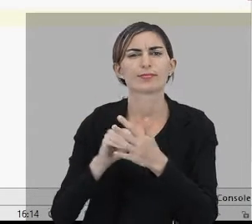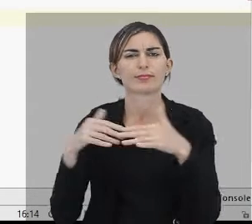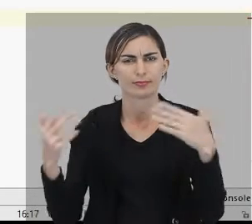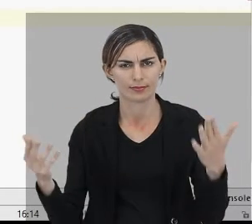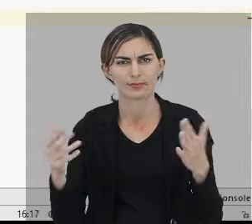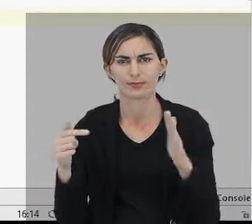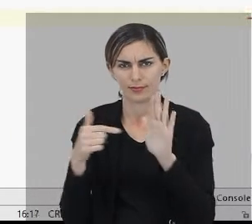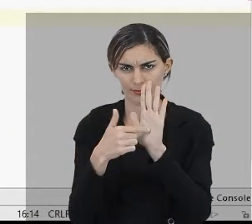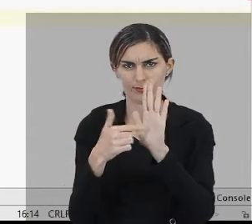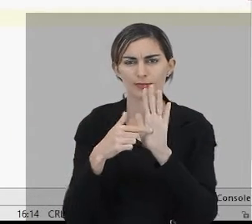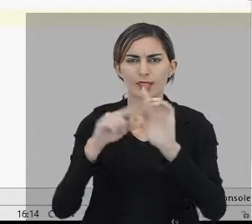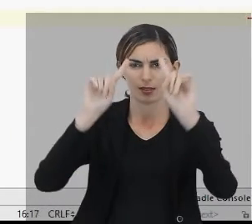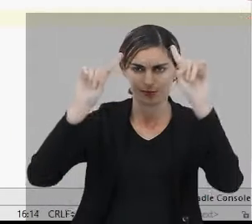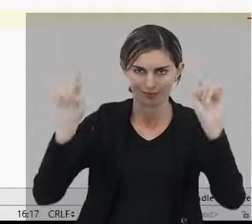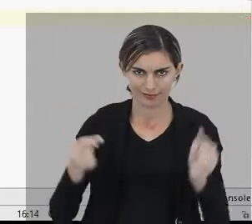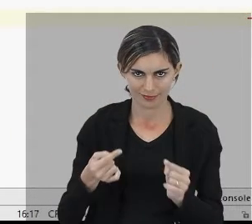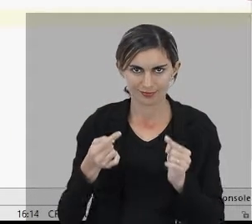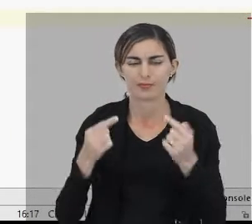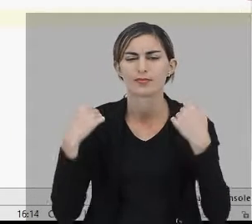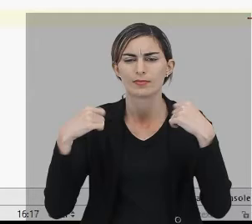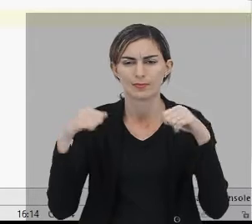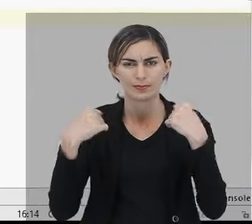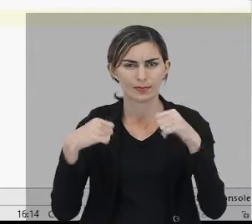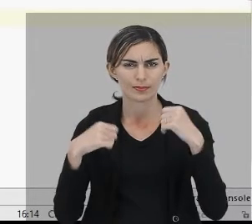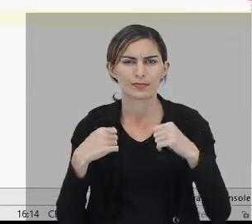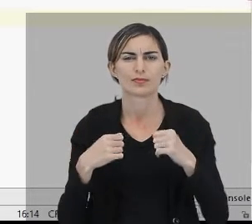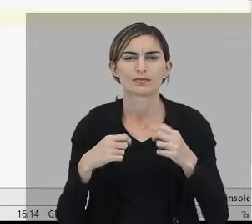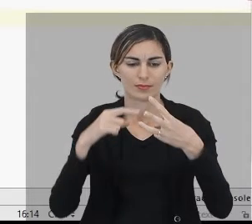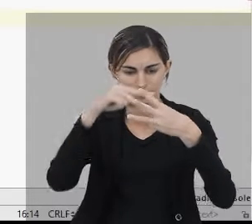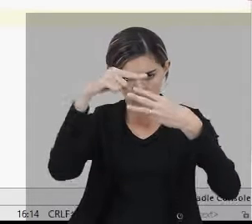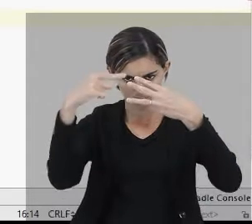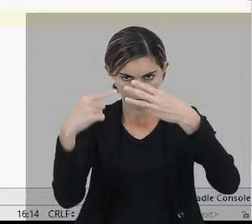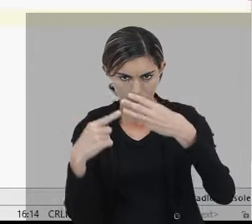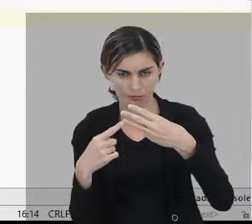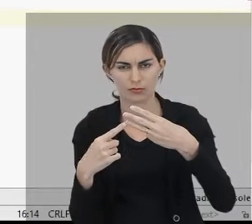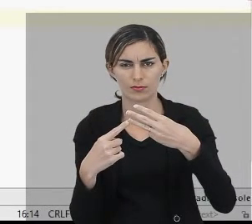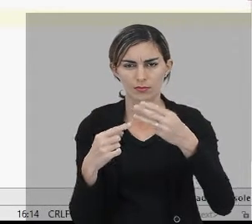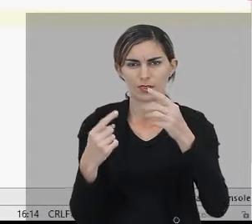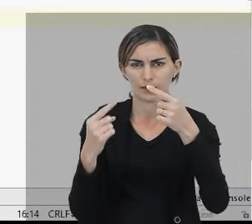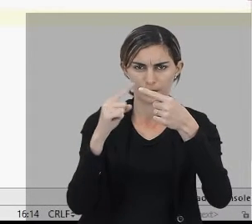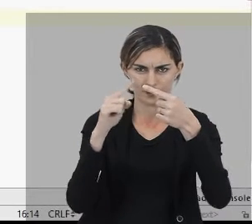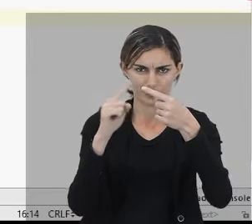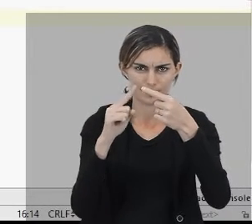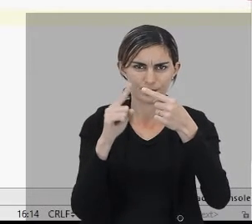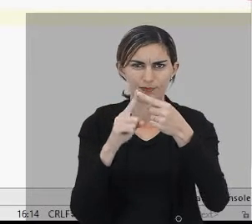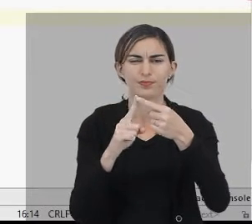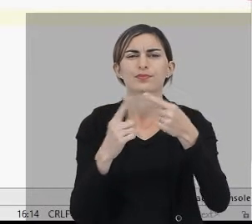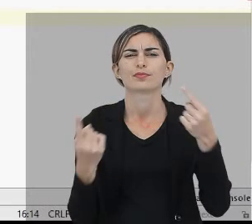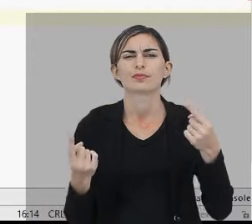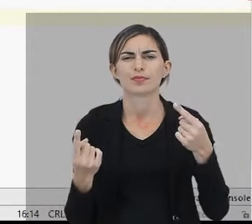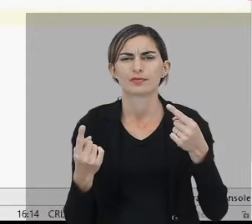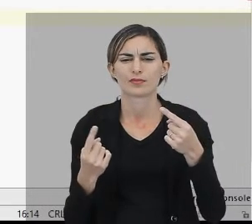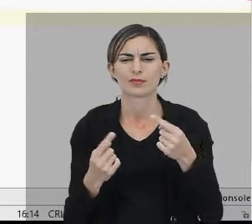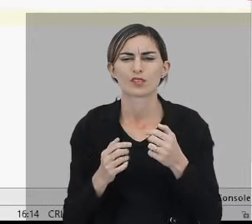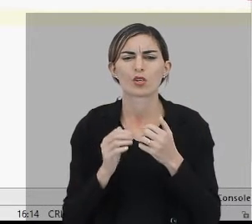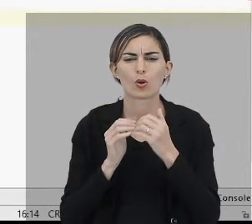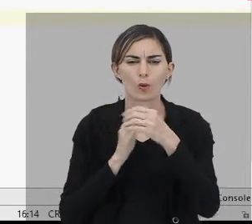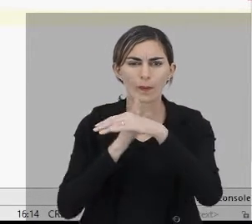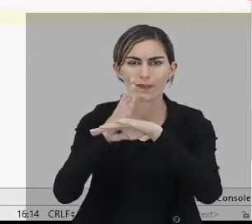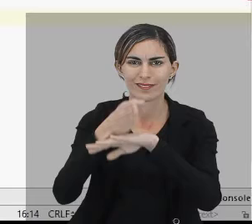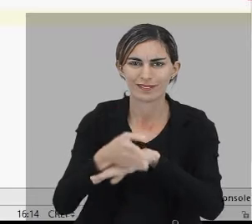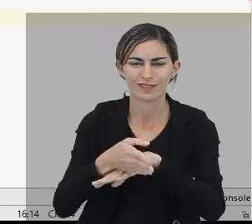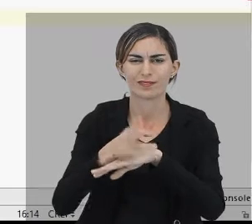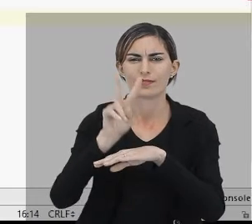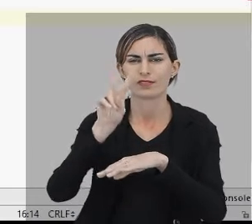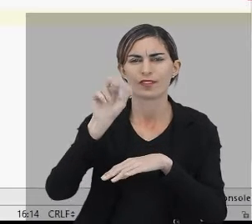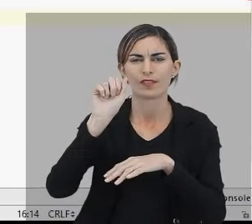aqui no abre e fecha parênteses, a gente vai precisar de 3 partes. A primeira delas é a inicialização